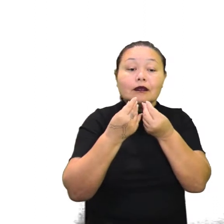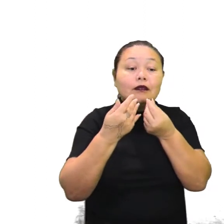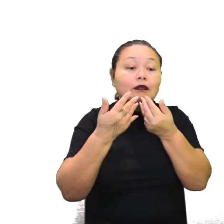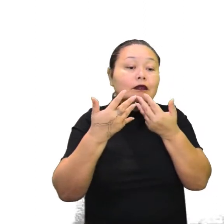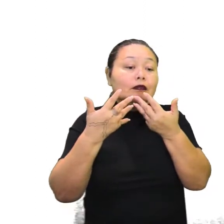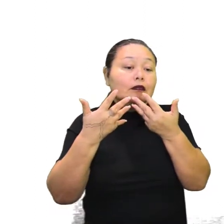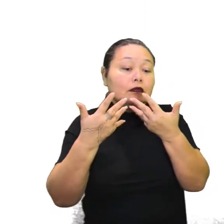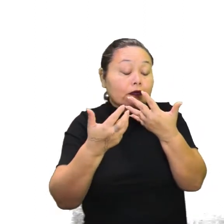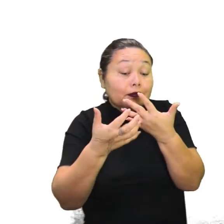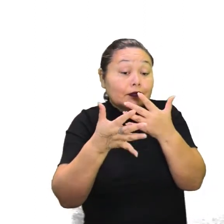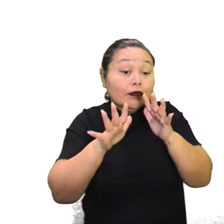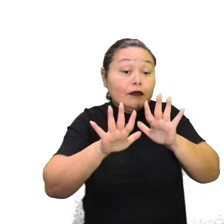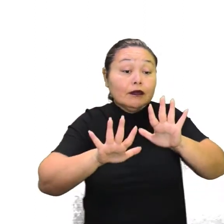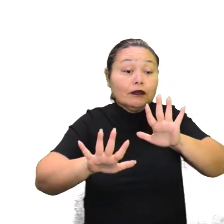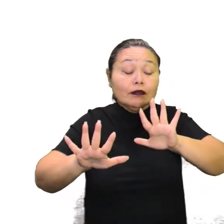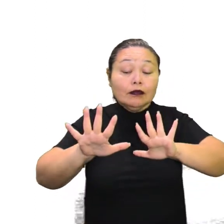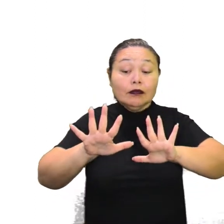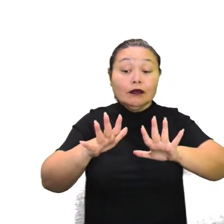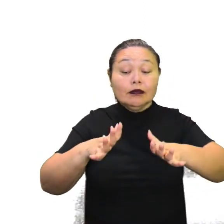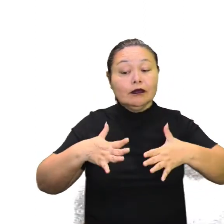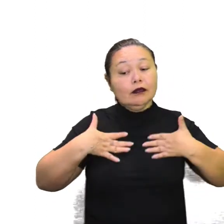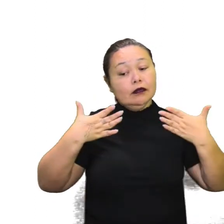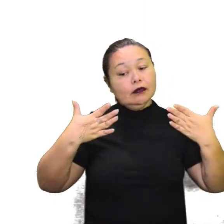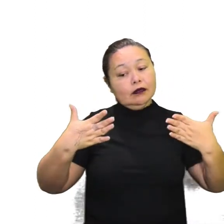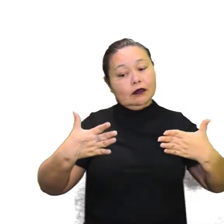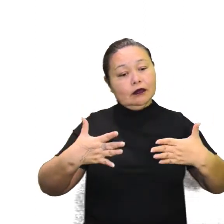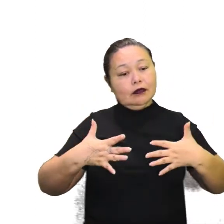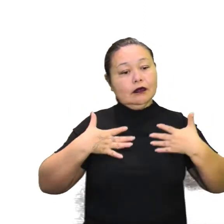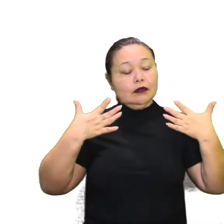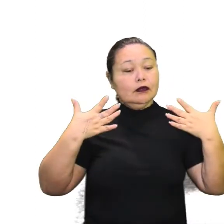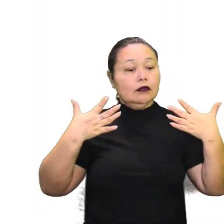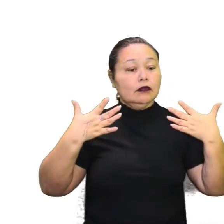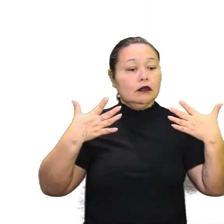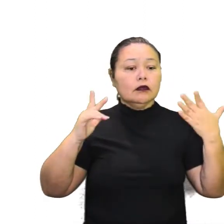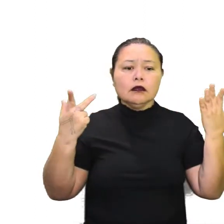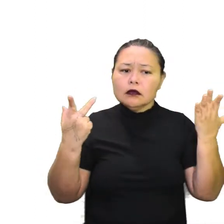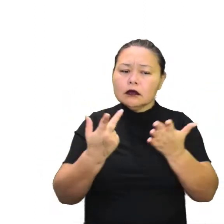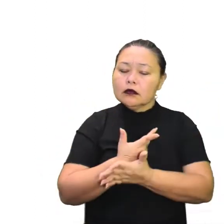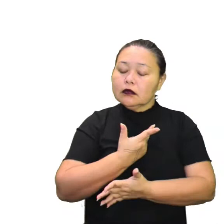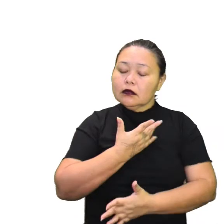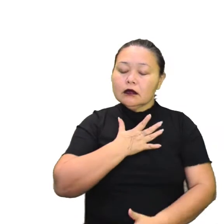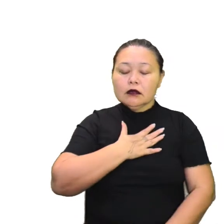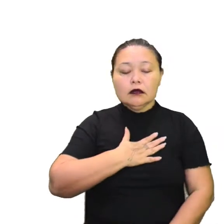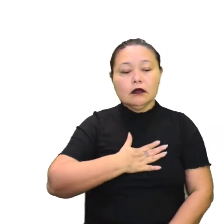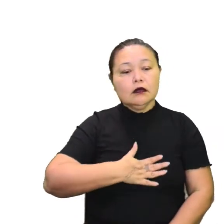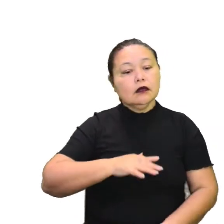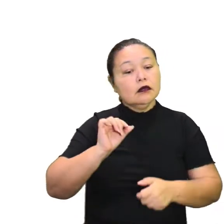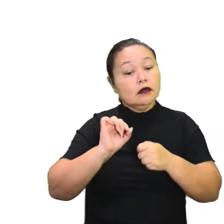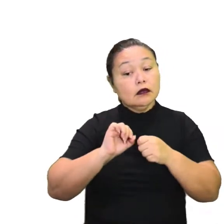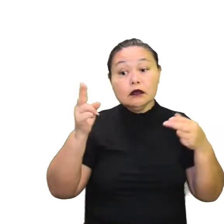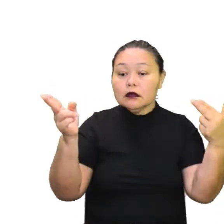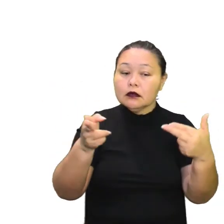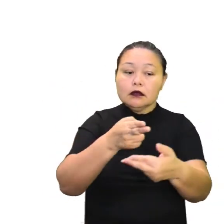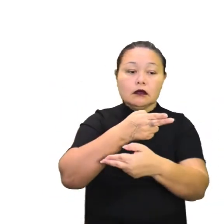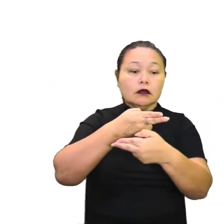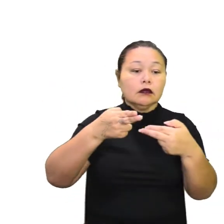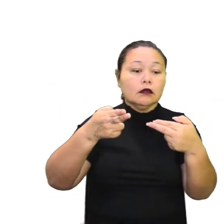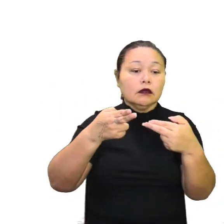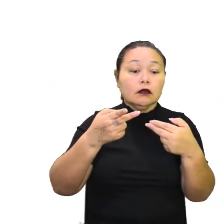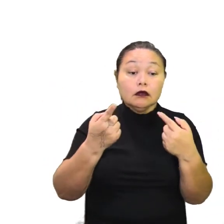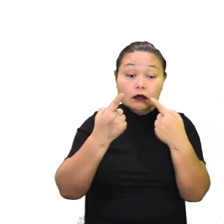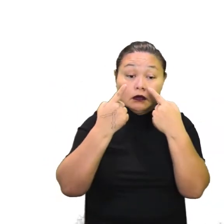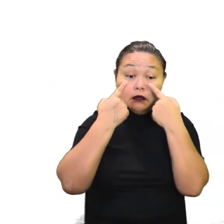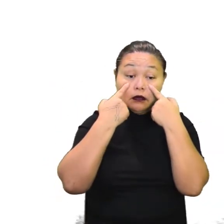fez-se a espuma, e das mãos espalmadas fez o espanto. De repente, da calma fez-se o